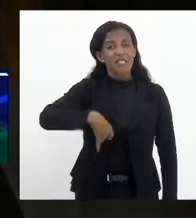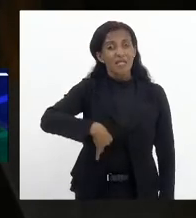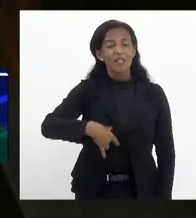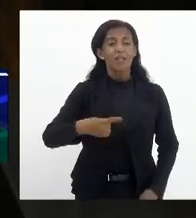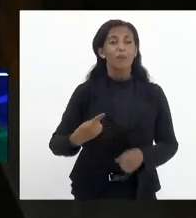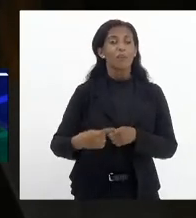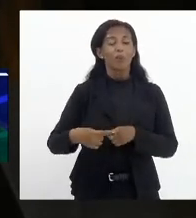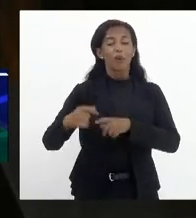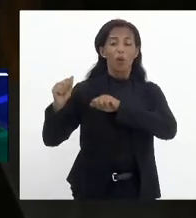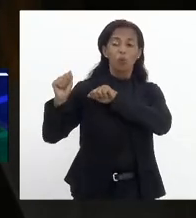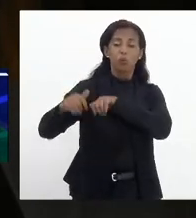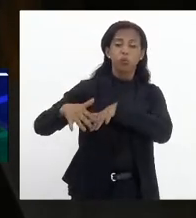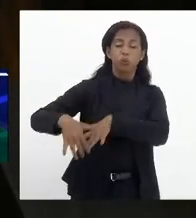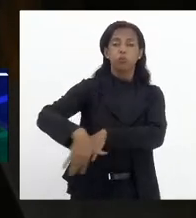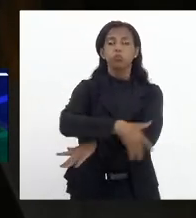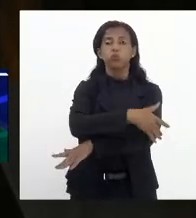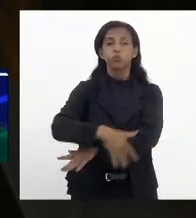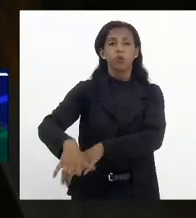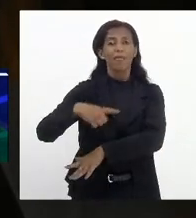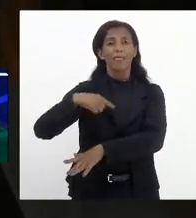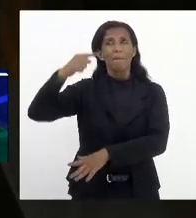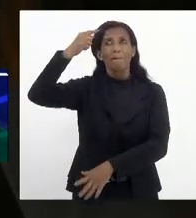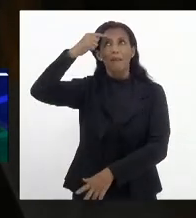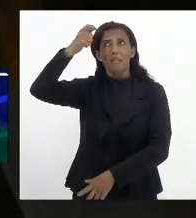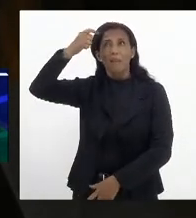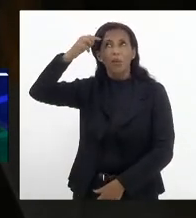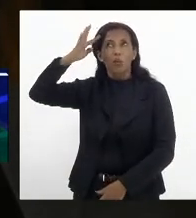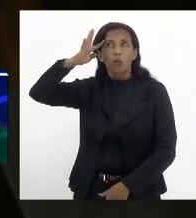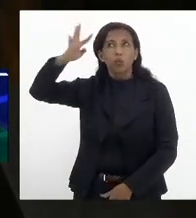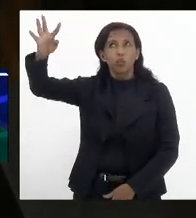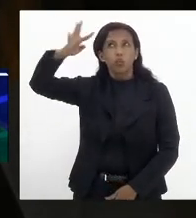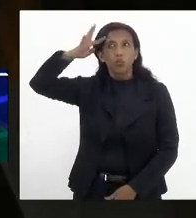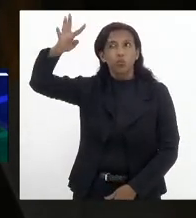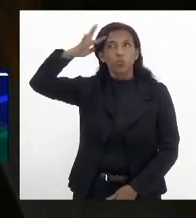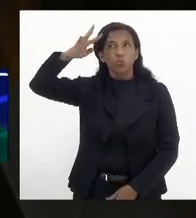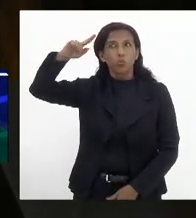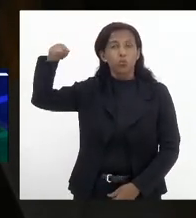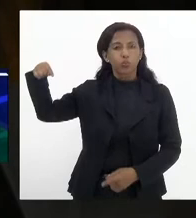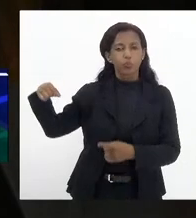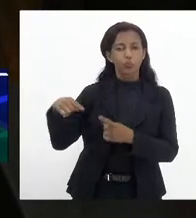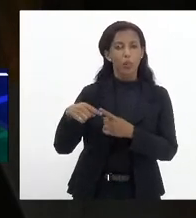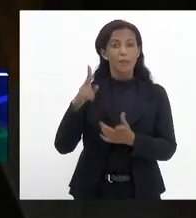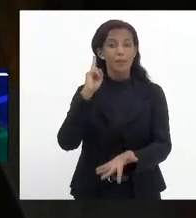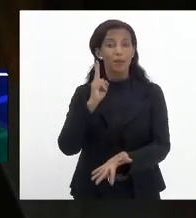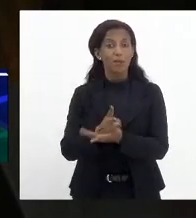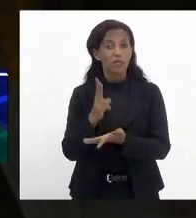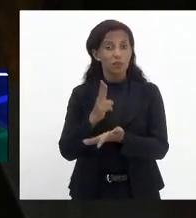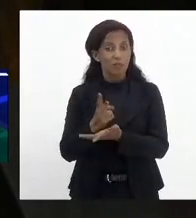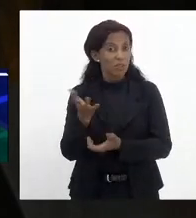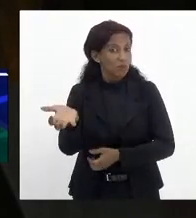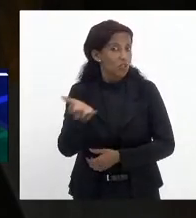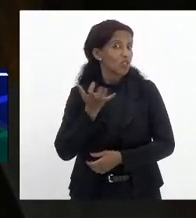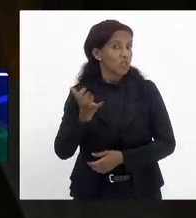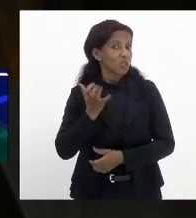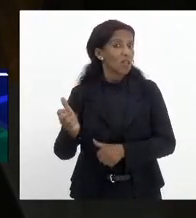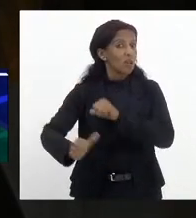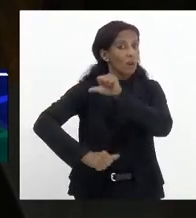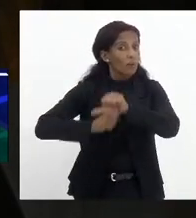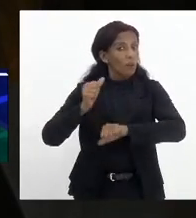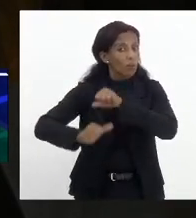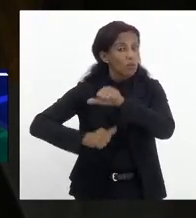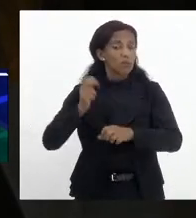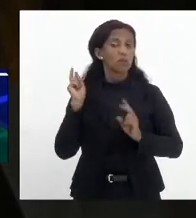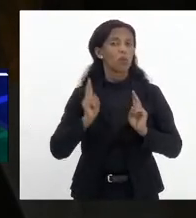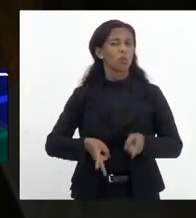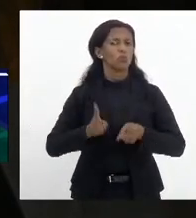rua de verde e amarelo, que têm o pensamento patriótico, são as mesmas que querem que a mudança